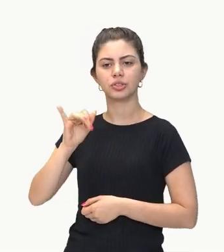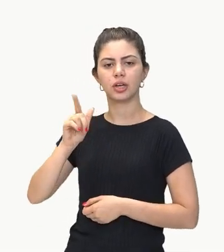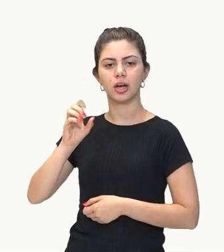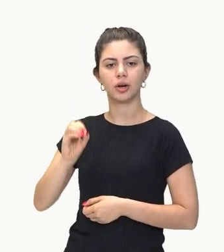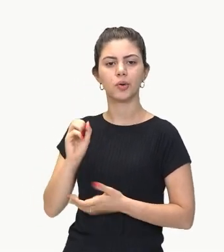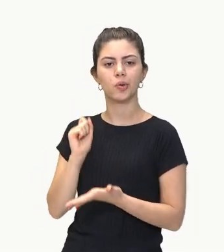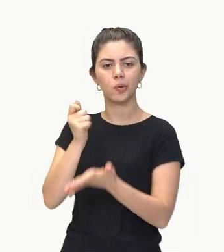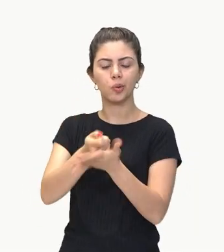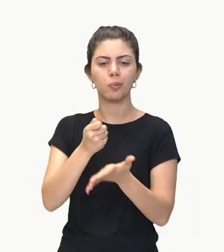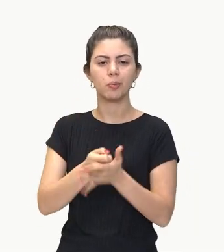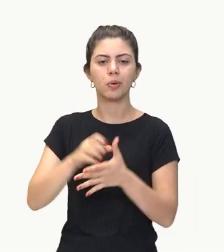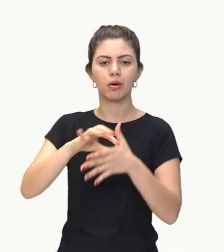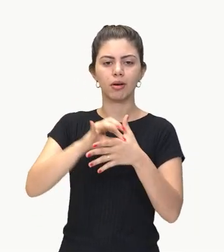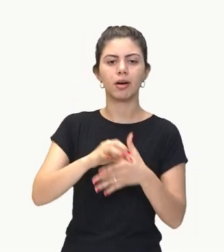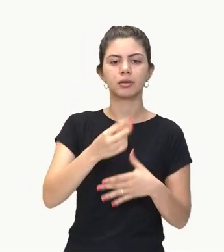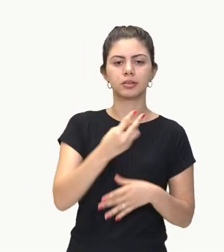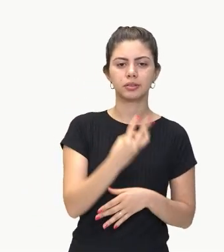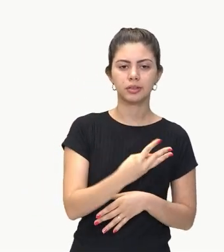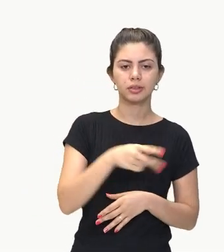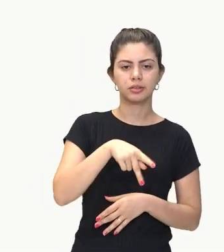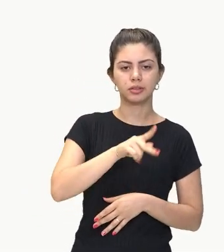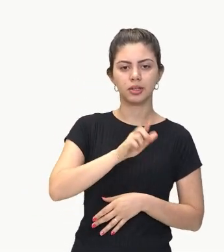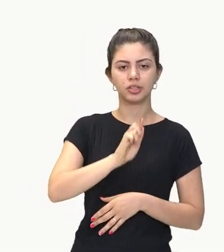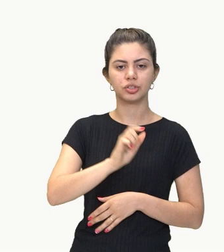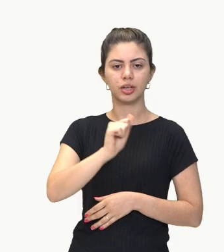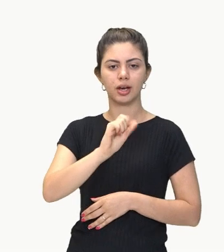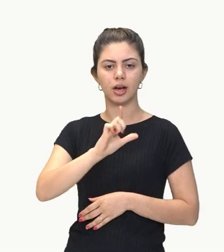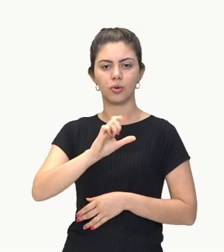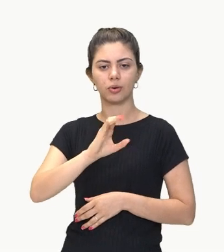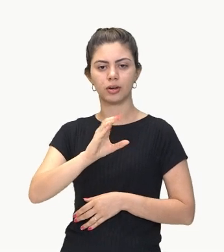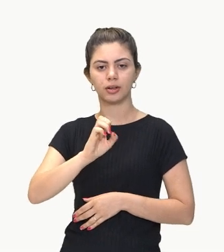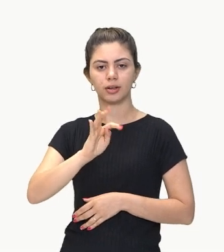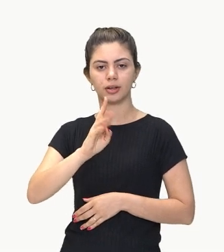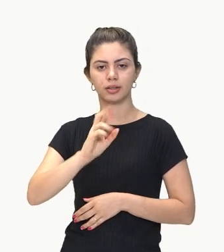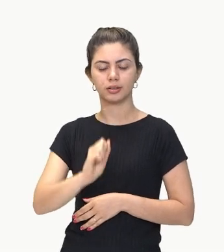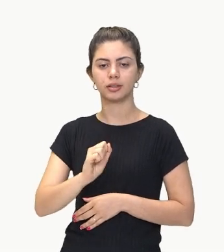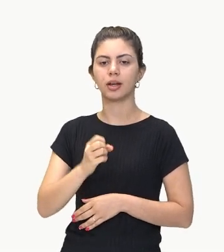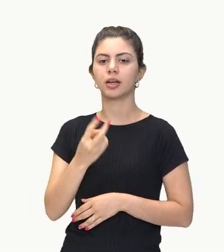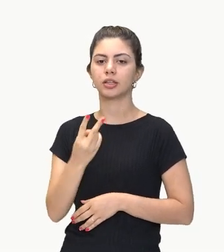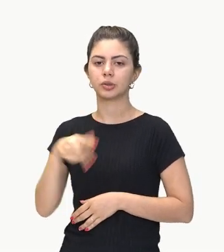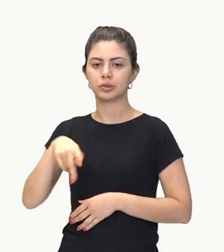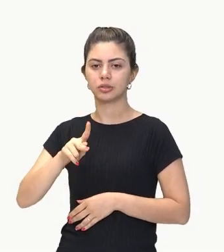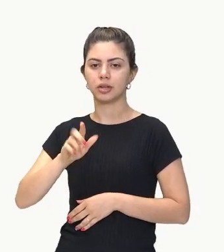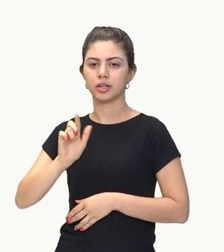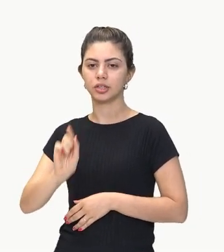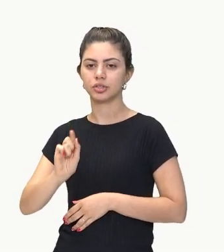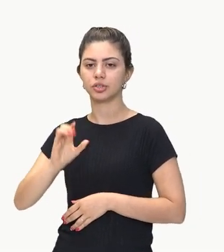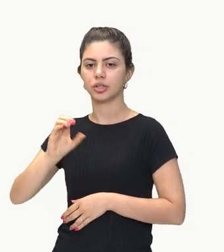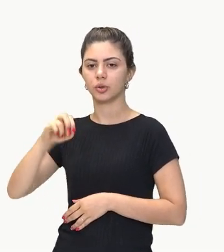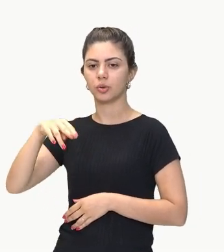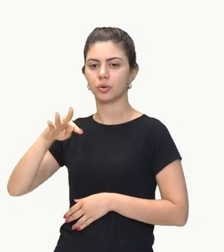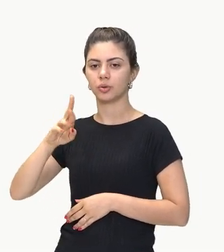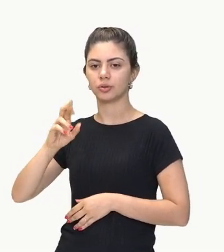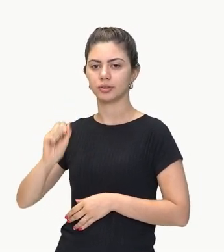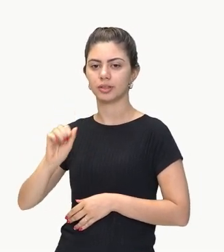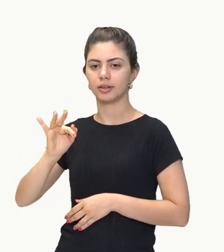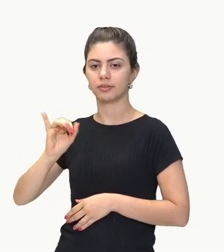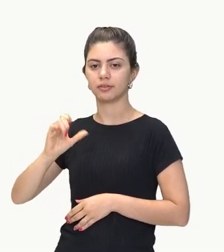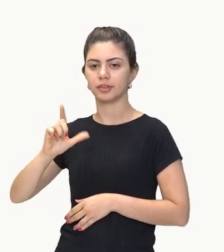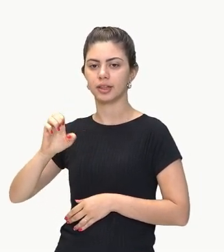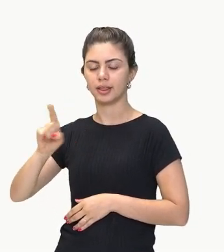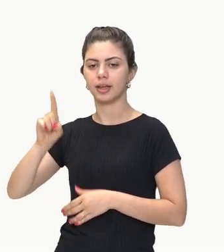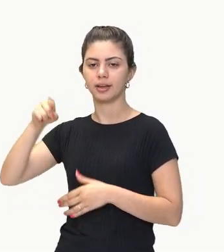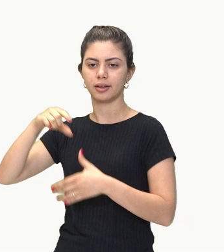de alcatra e 2 quilos de contrafilé. Sabendo que a alcatra estava